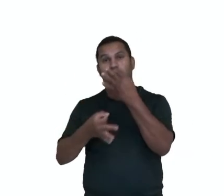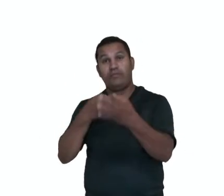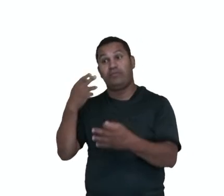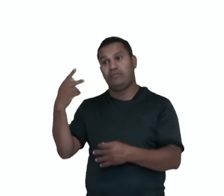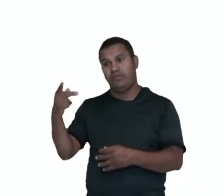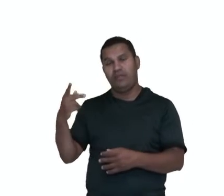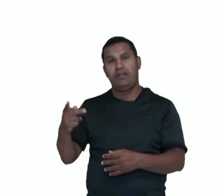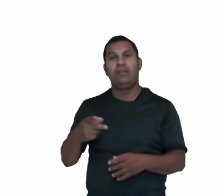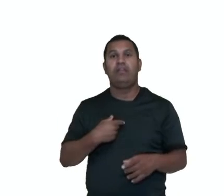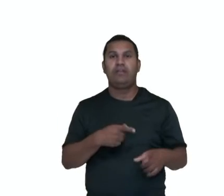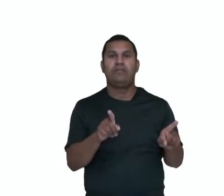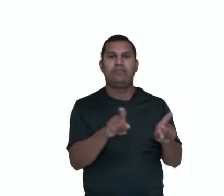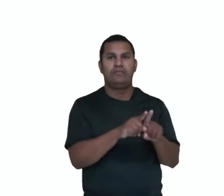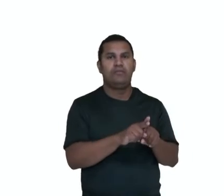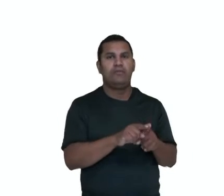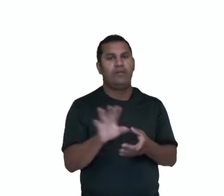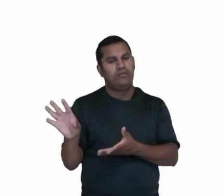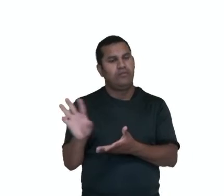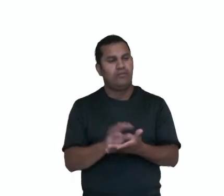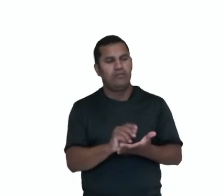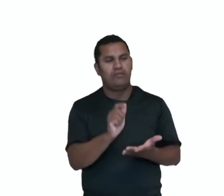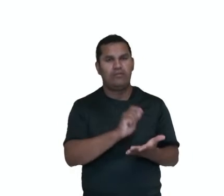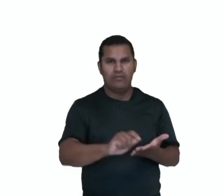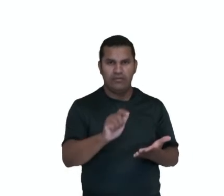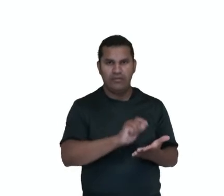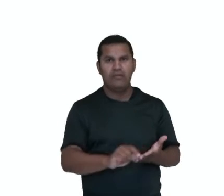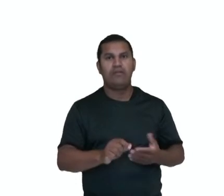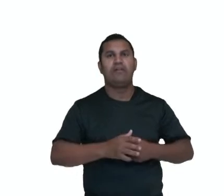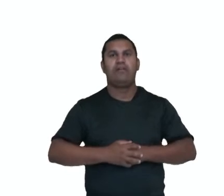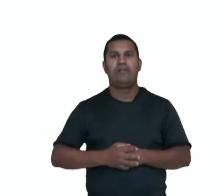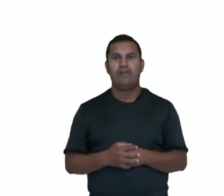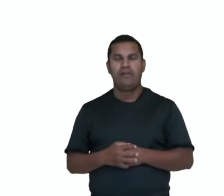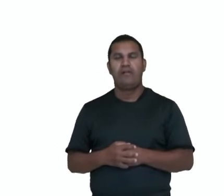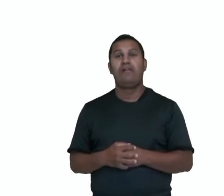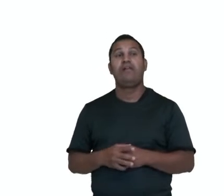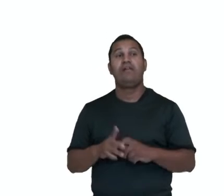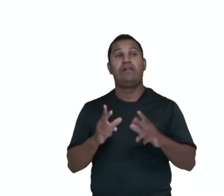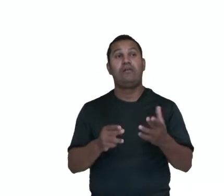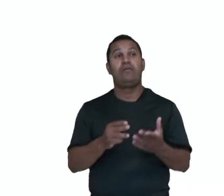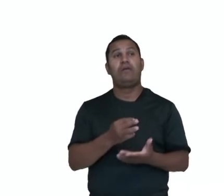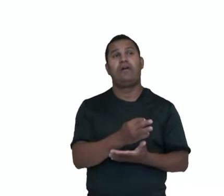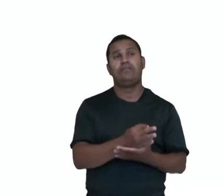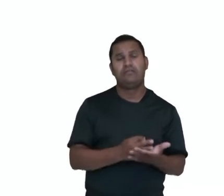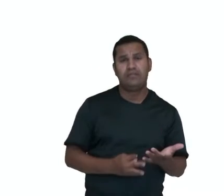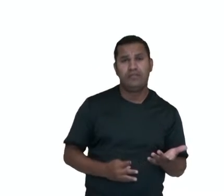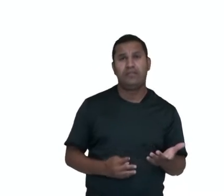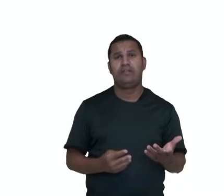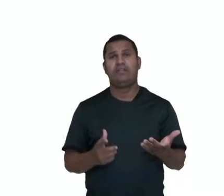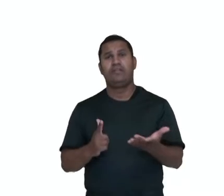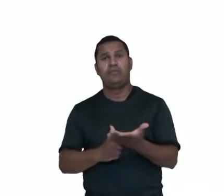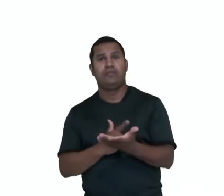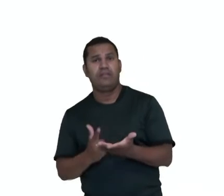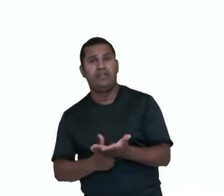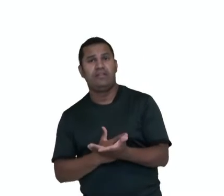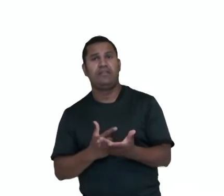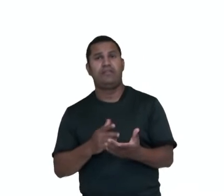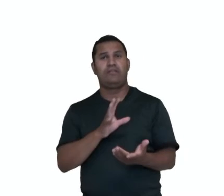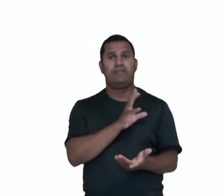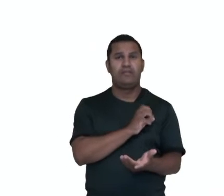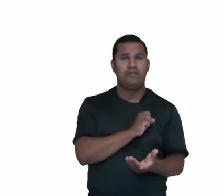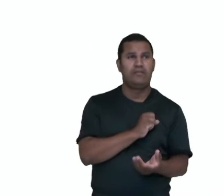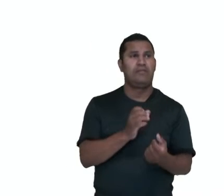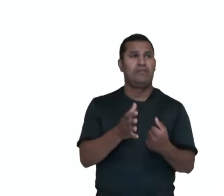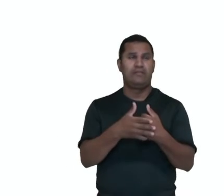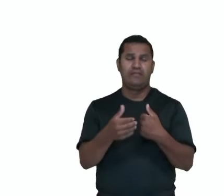de informar o leitor sobre a obra resenhada, que pode ser um show musical, um capítulo de livro, um artigo, um filme, peça de teatro, entre